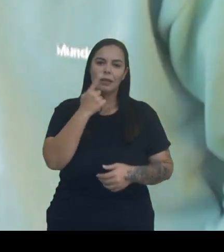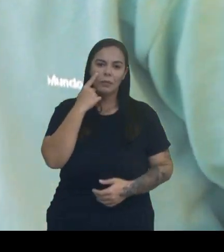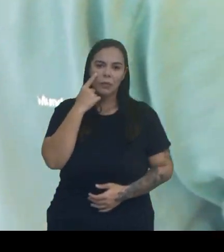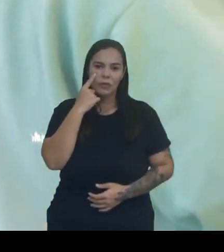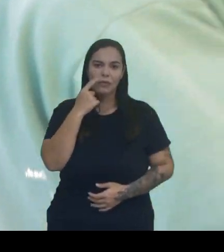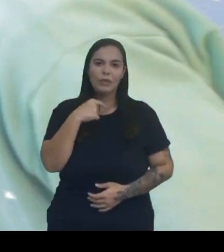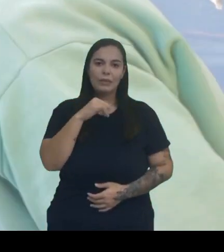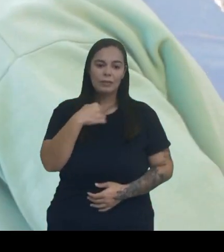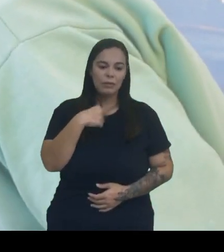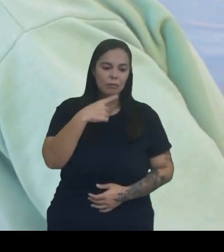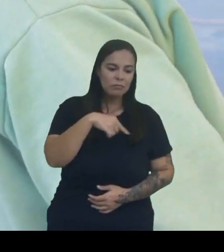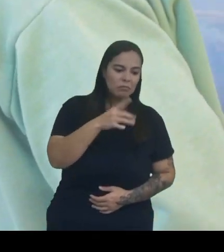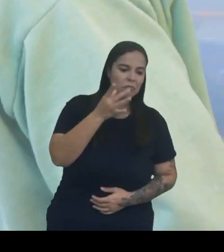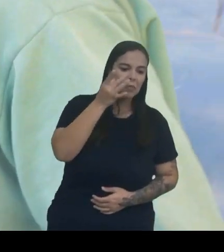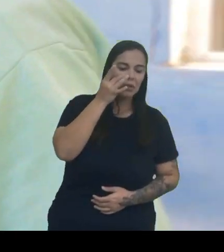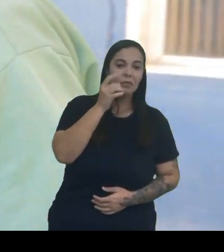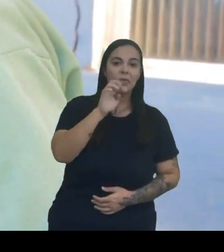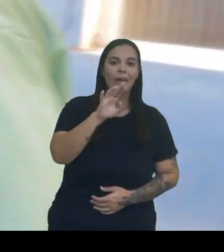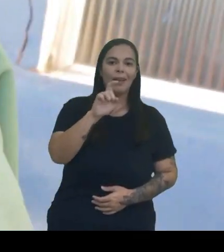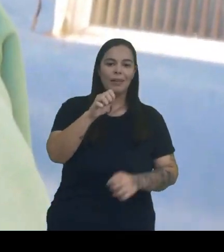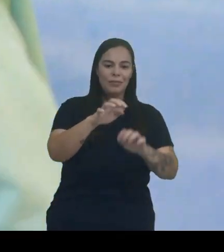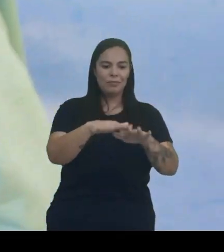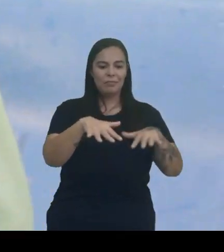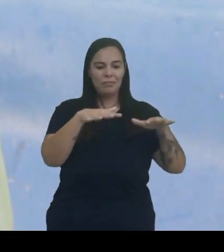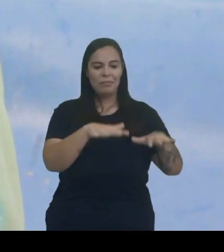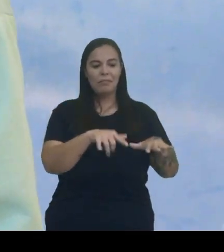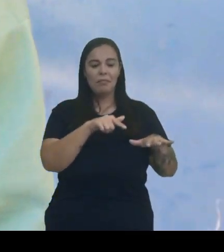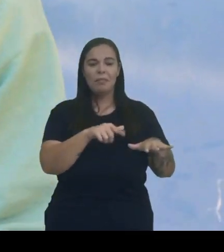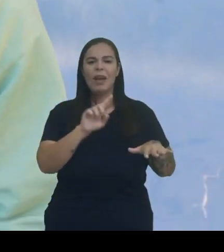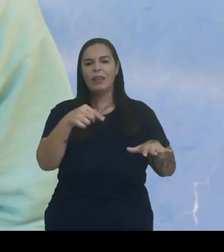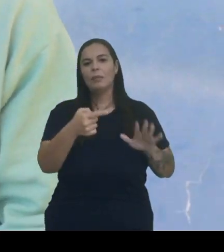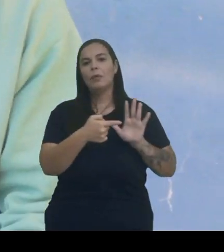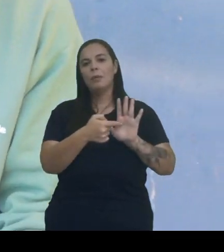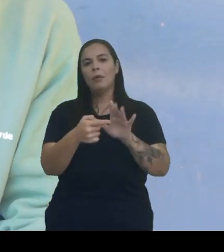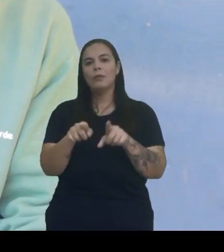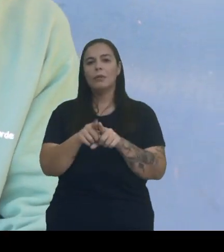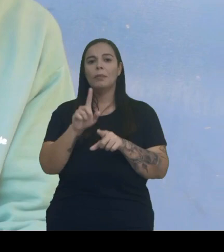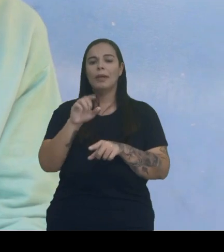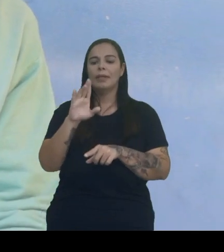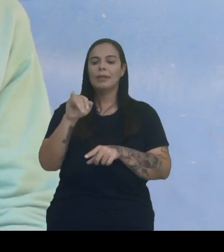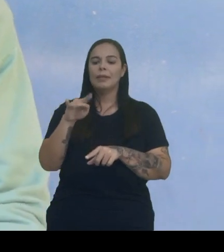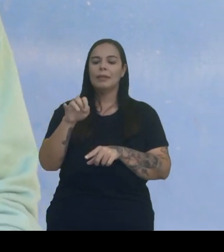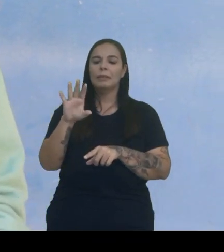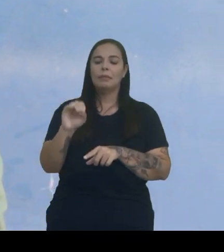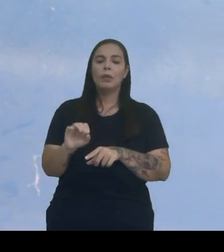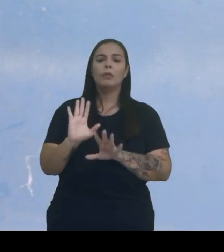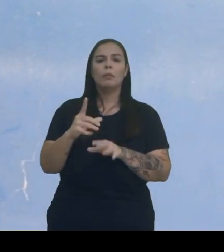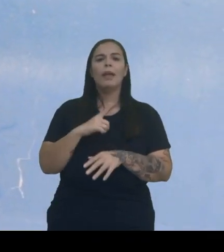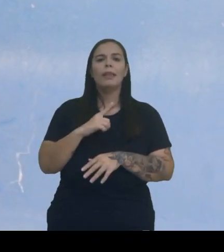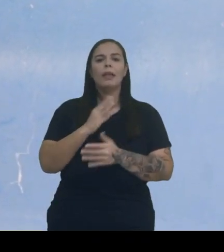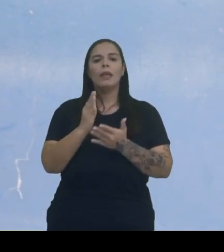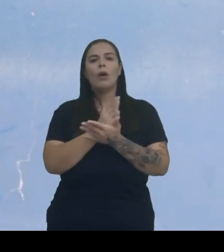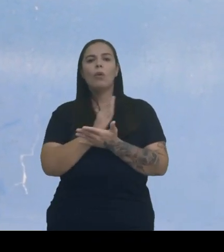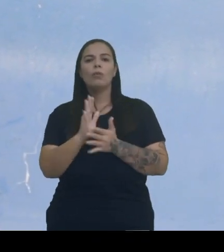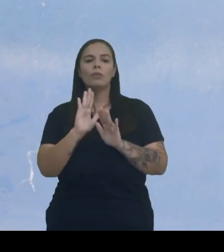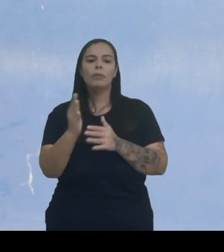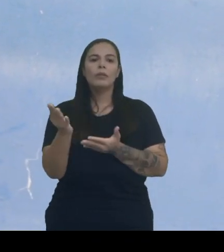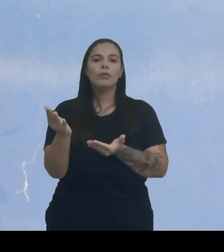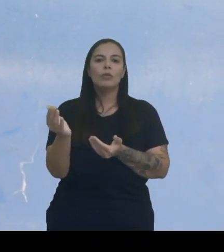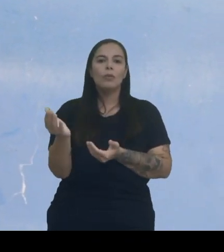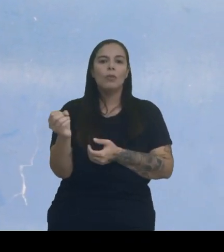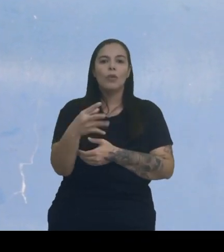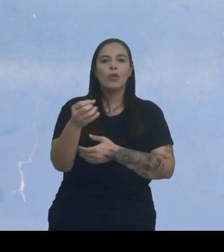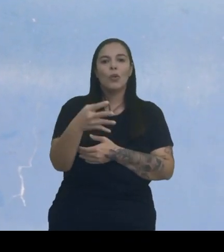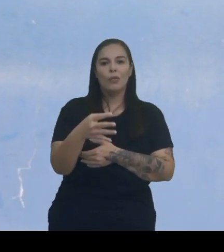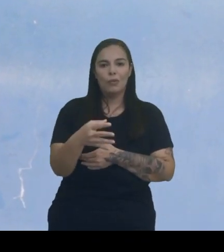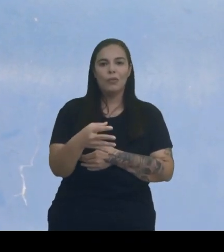aqui que você vê ali, ó. Aquela rede que está lá, ali, depois eu te mostro. É de cimento. Tem algum desses, mas são mais novos. Tá entendendo?